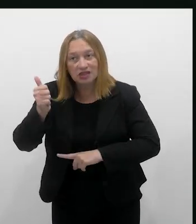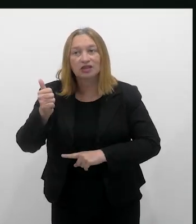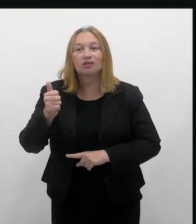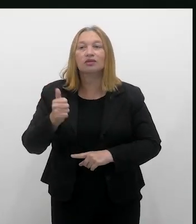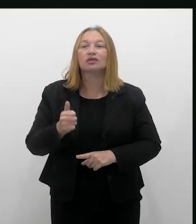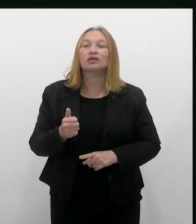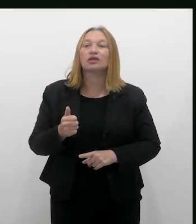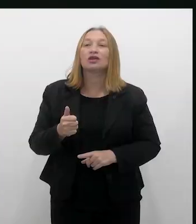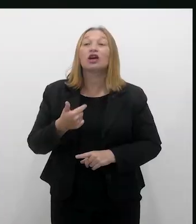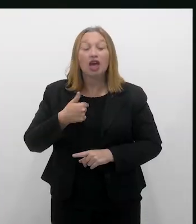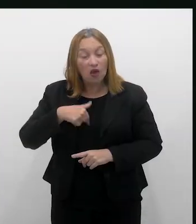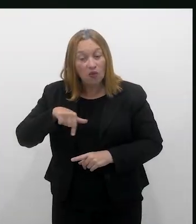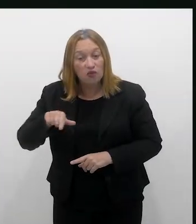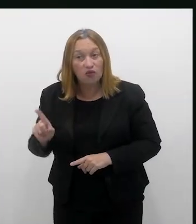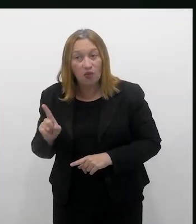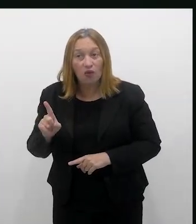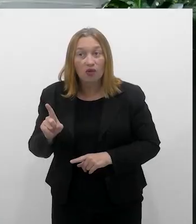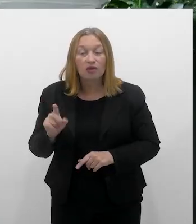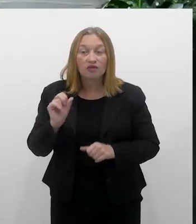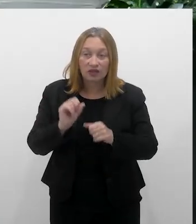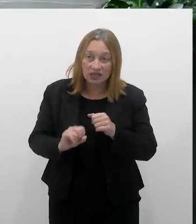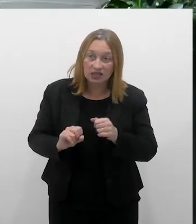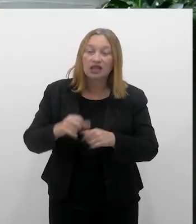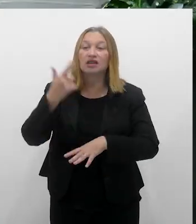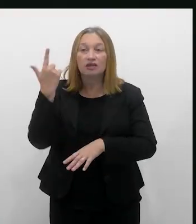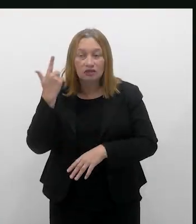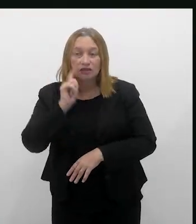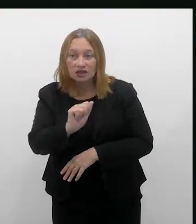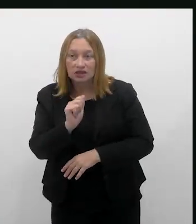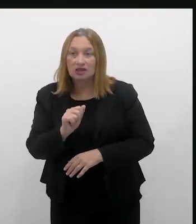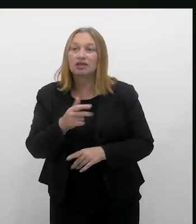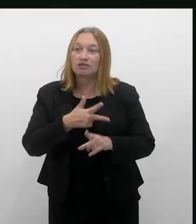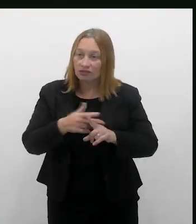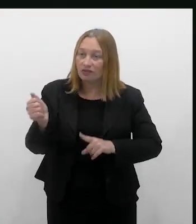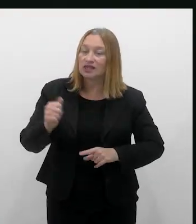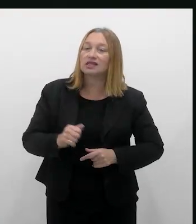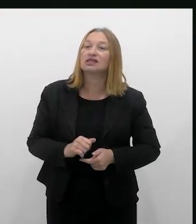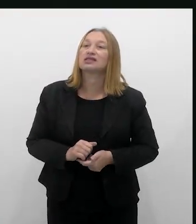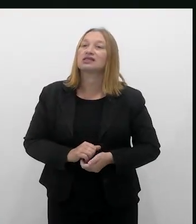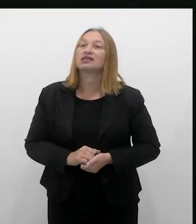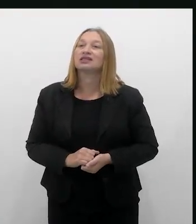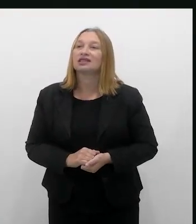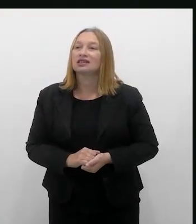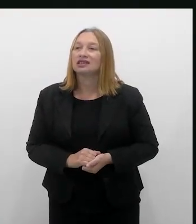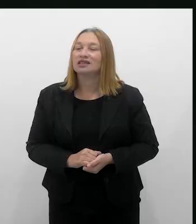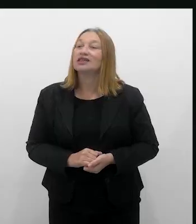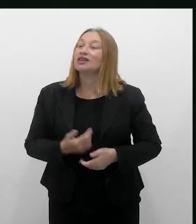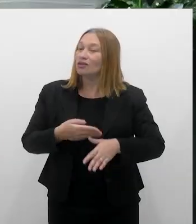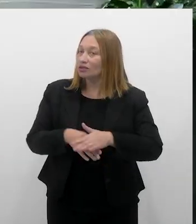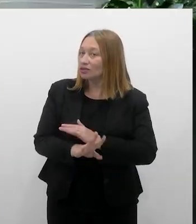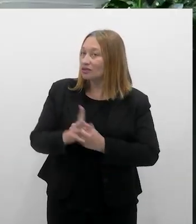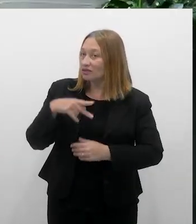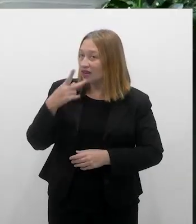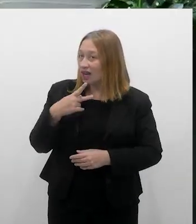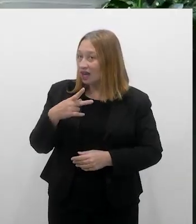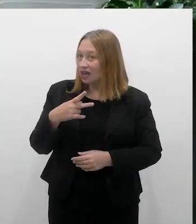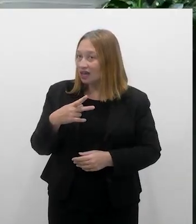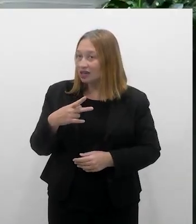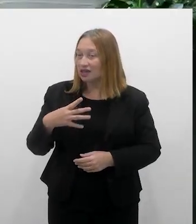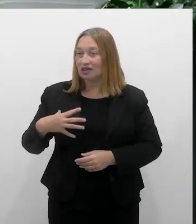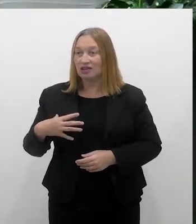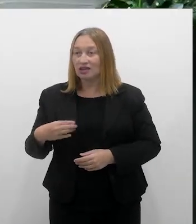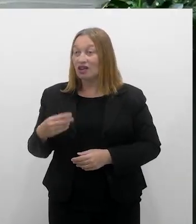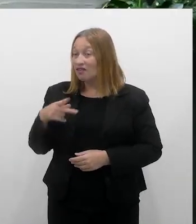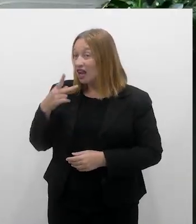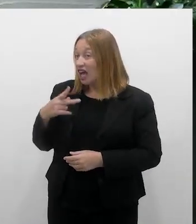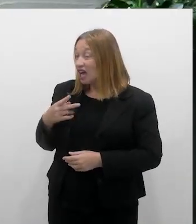cheguem como vencedores. Isso. Eu vou fazer, vou conseguir, vou vencer. É assim que tem que ser. Como